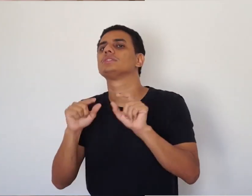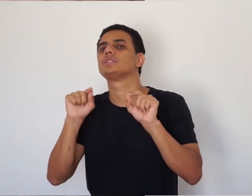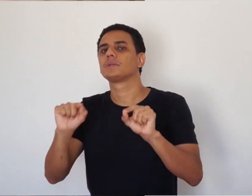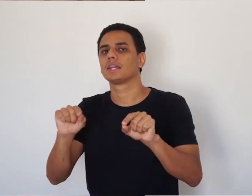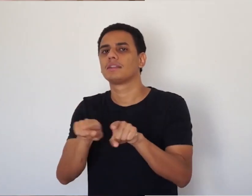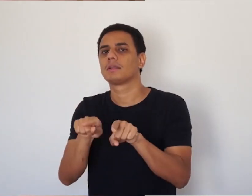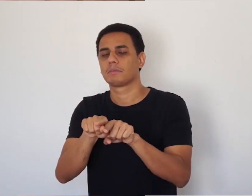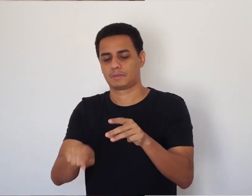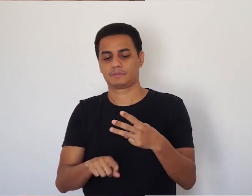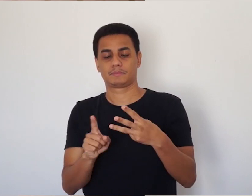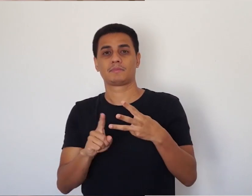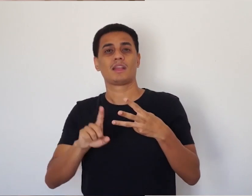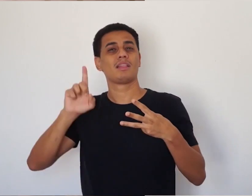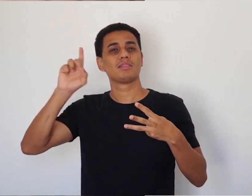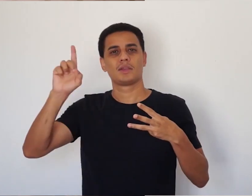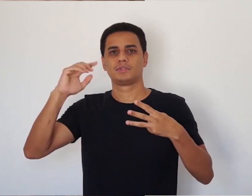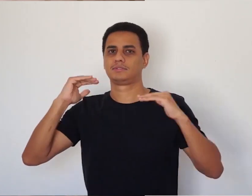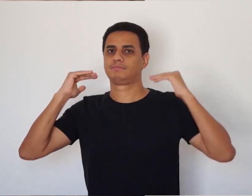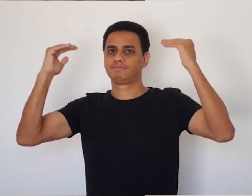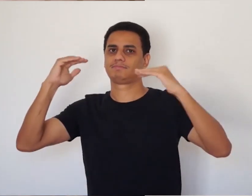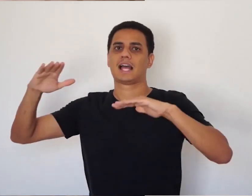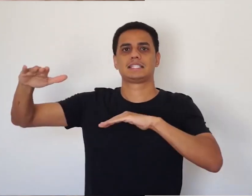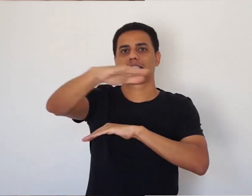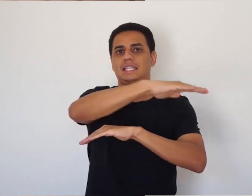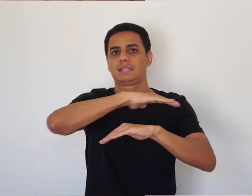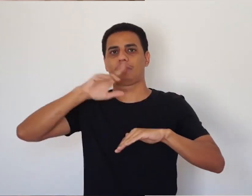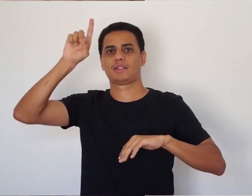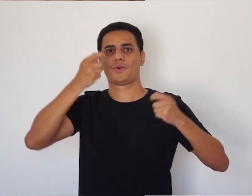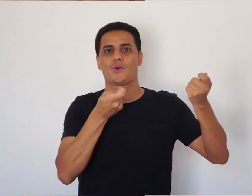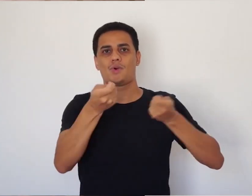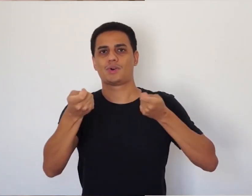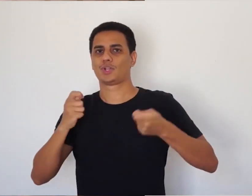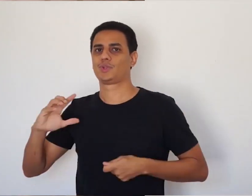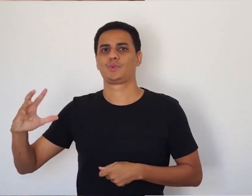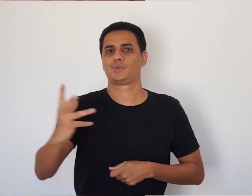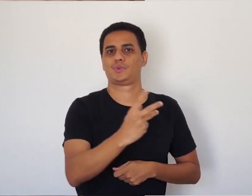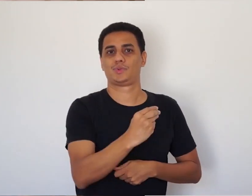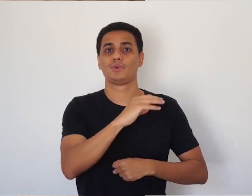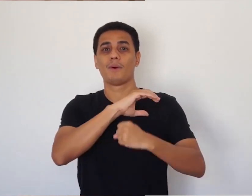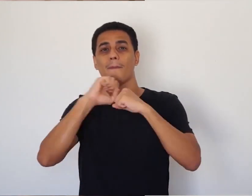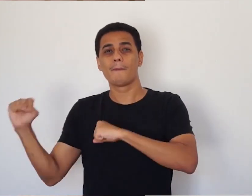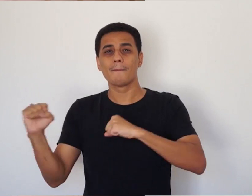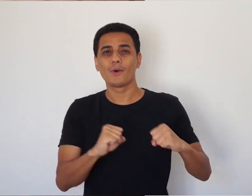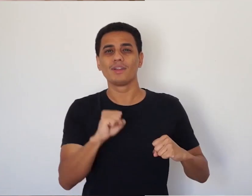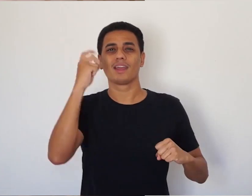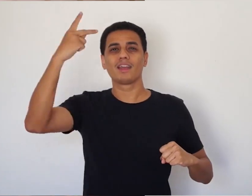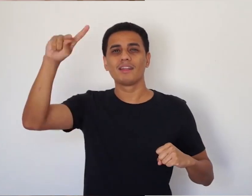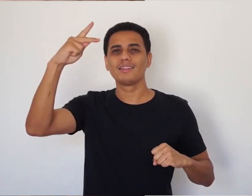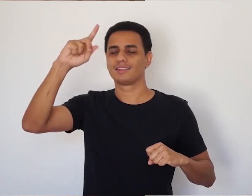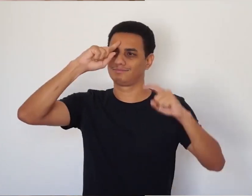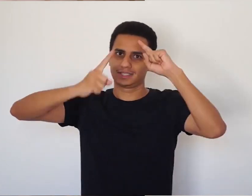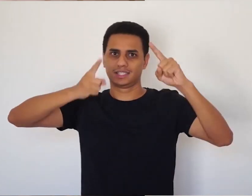da onipotência de Deus. Deus está acima de tudo isso. O poder dele está acima